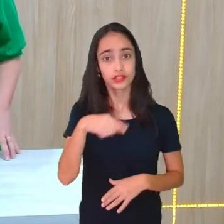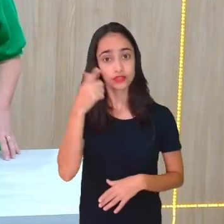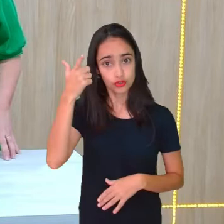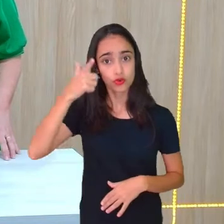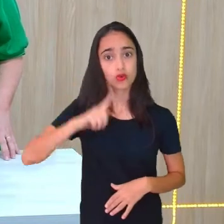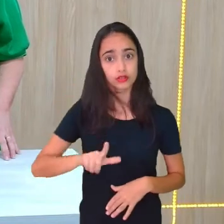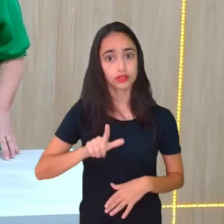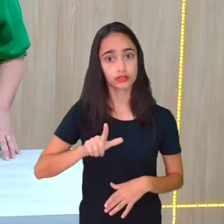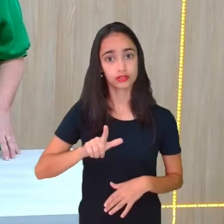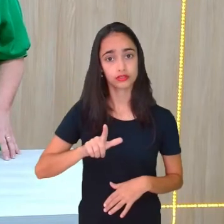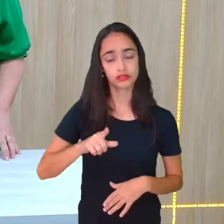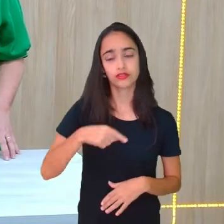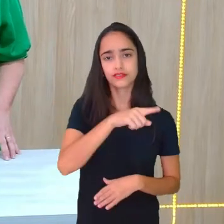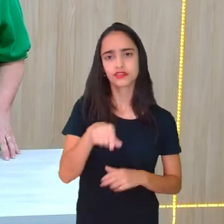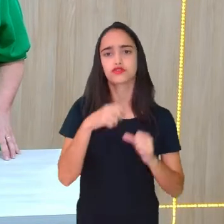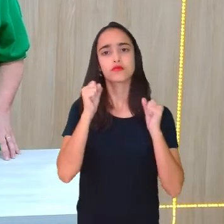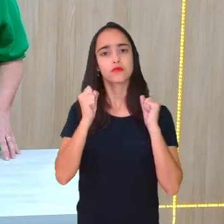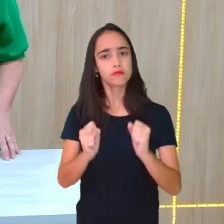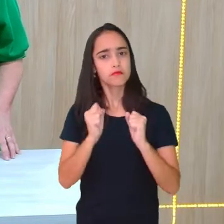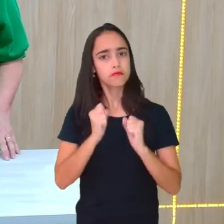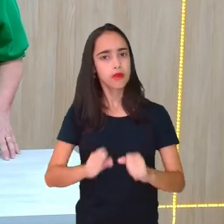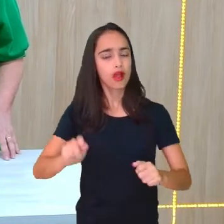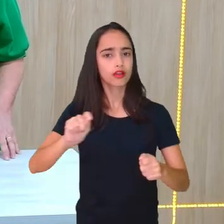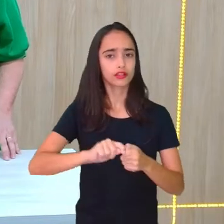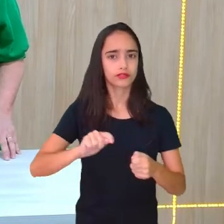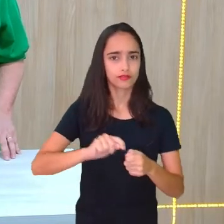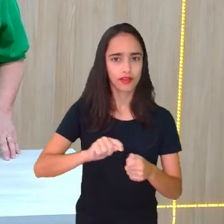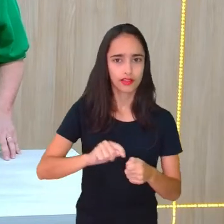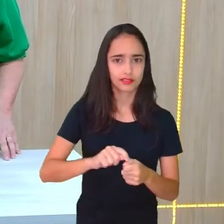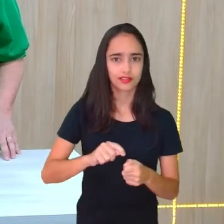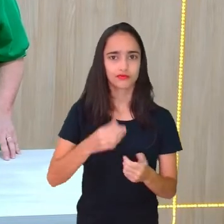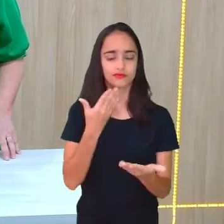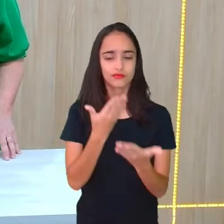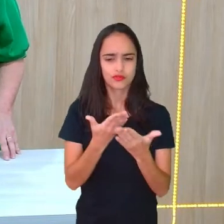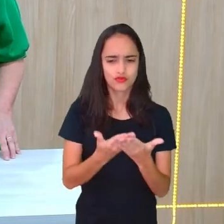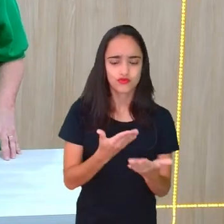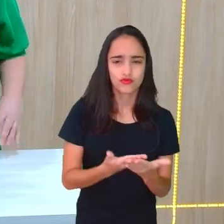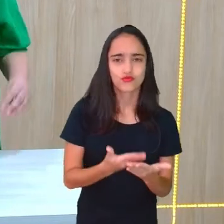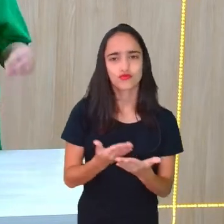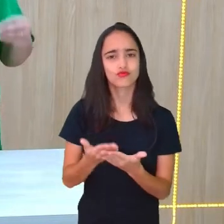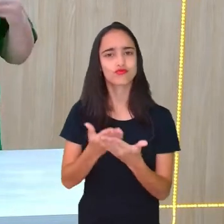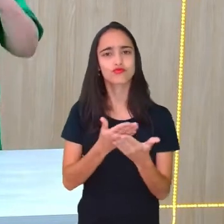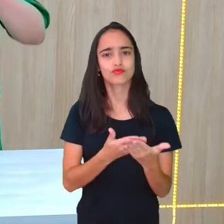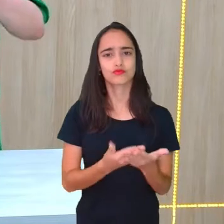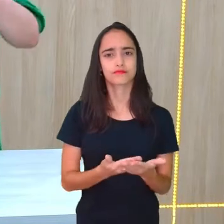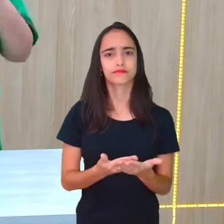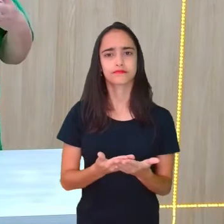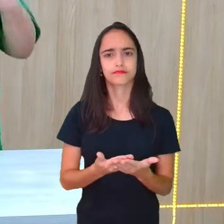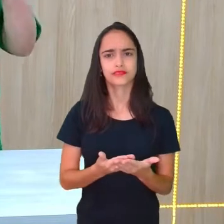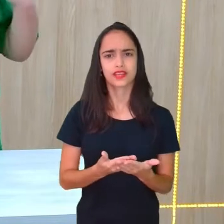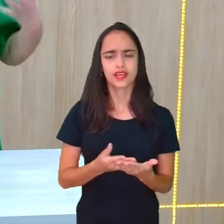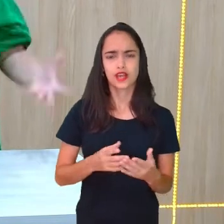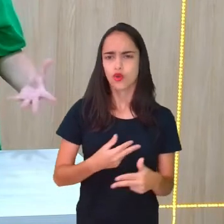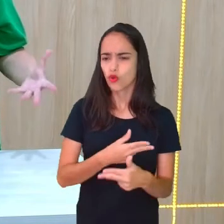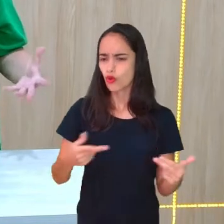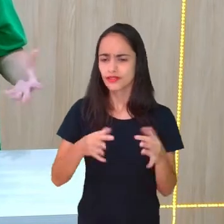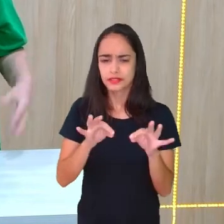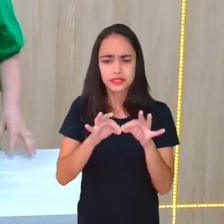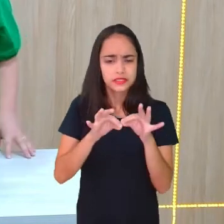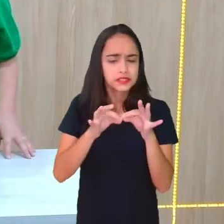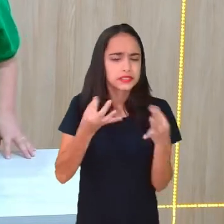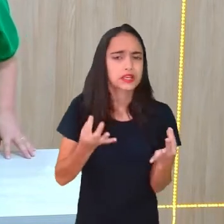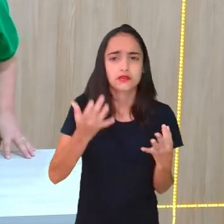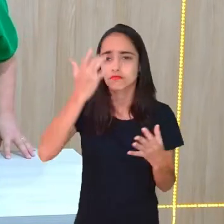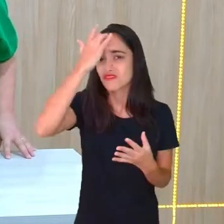podem fazer do estudo de estatística, das probabilidades, uma coisa simples e fácil.